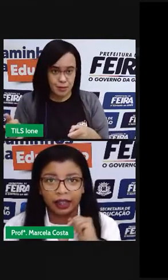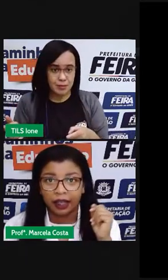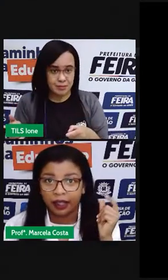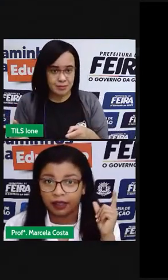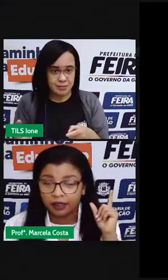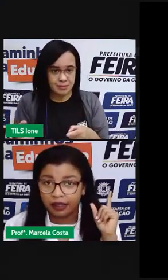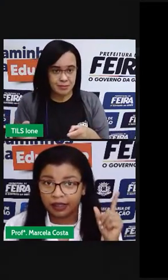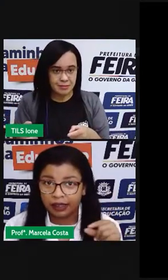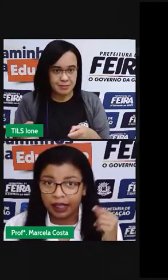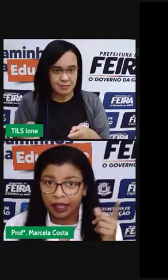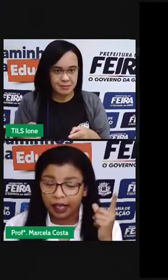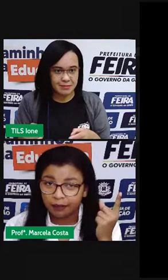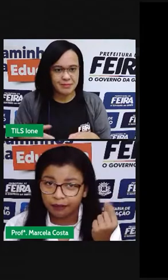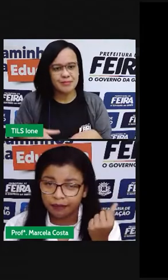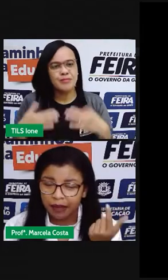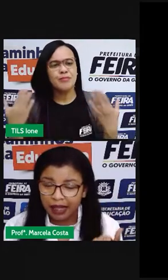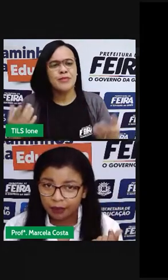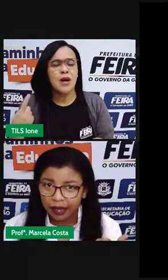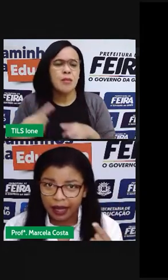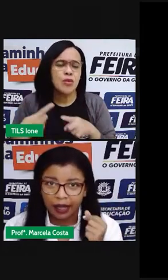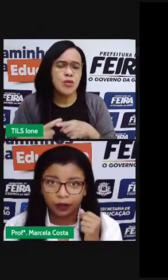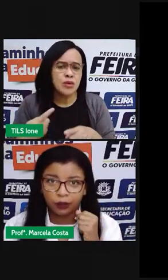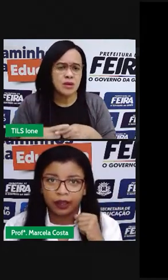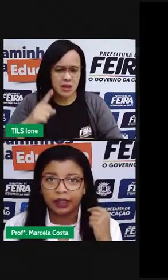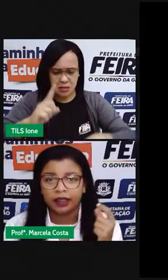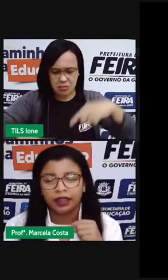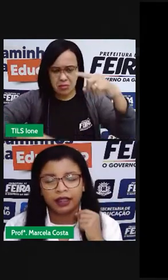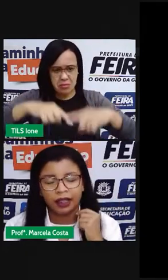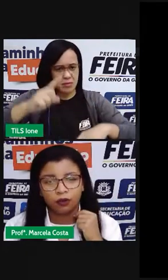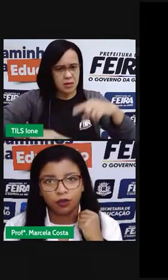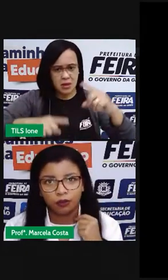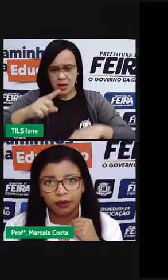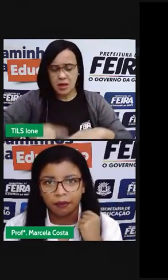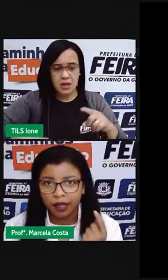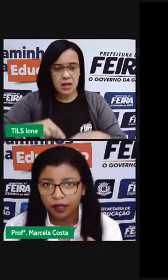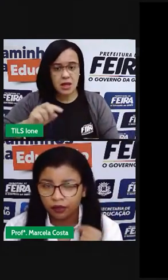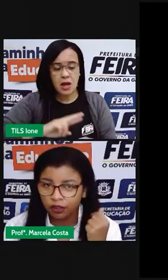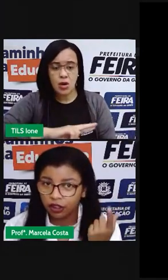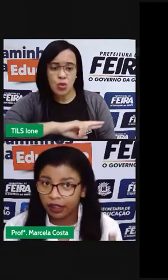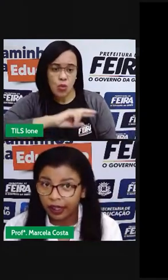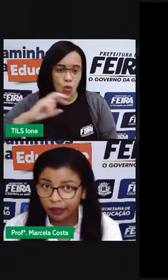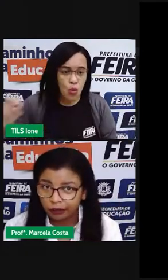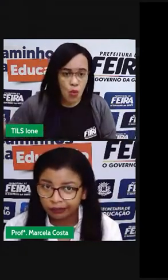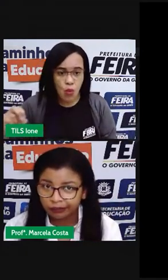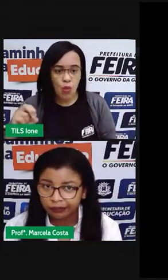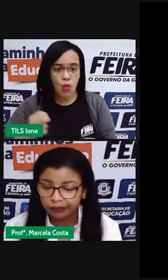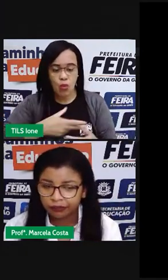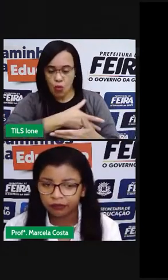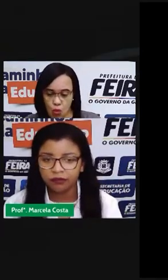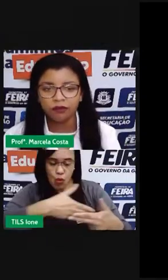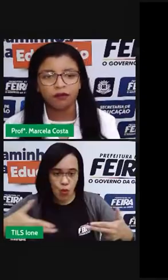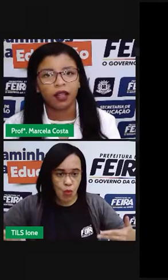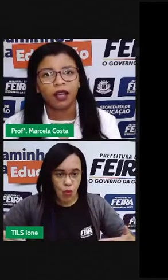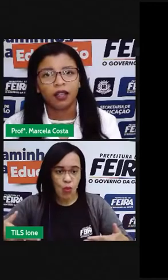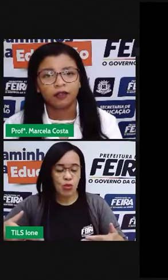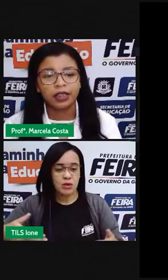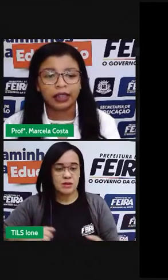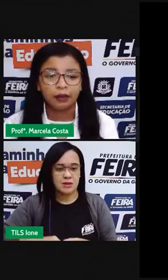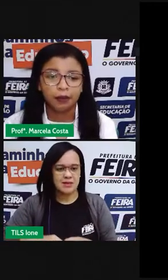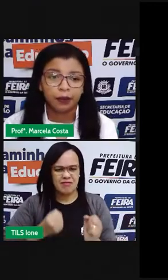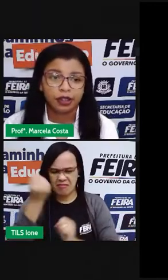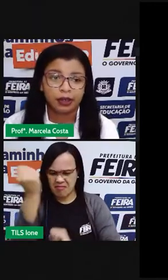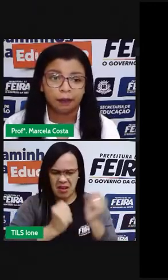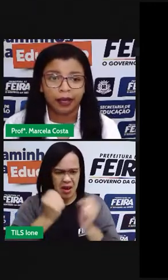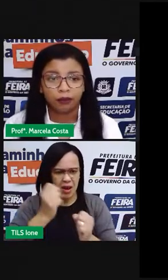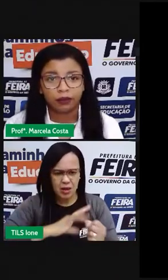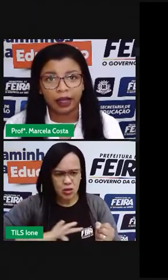de ser mais barato e iria consumir menos dinheiro? Você